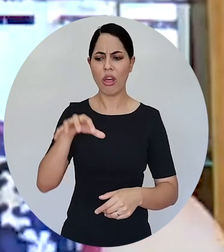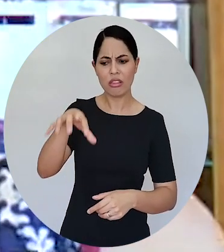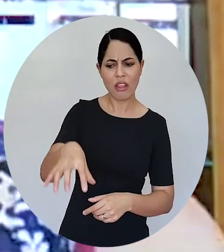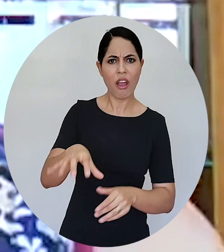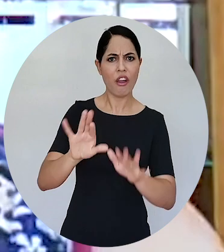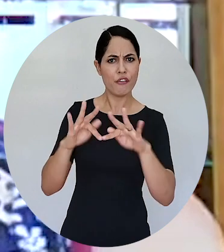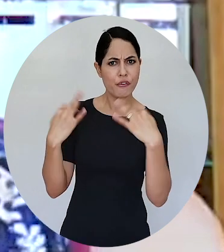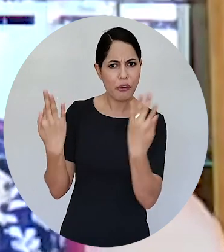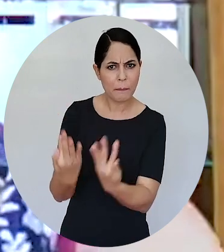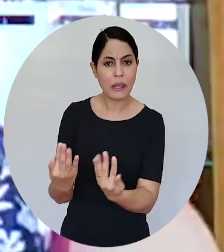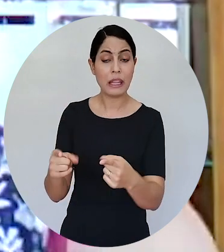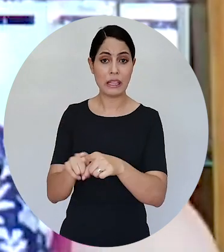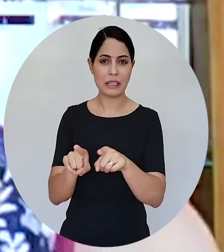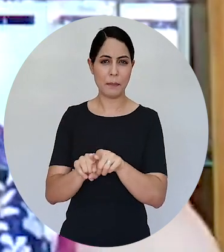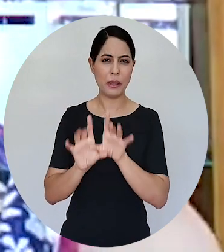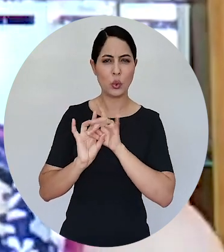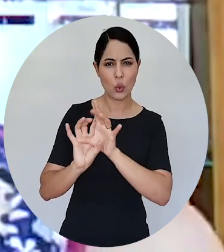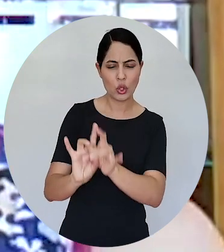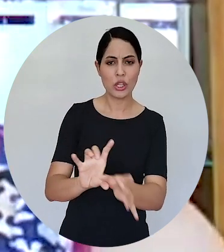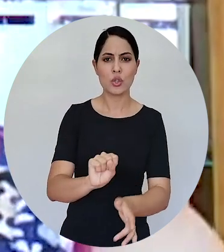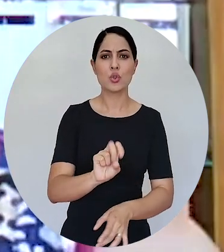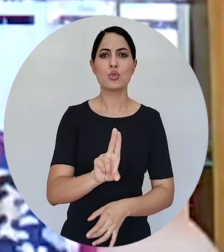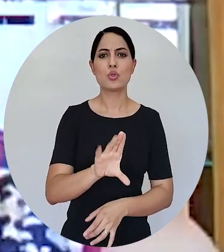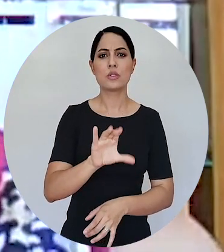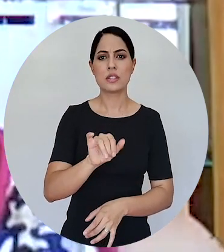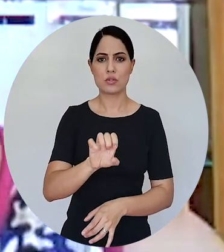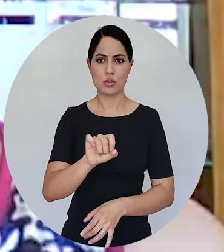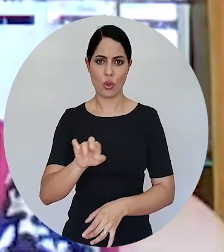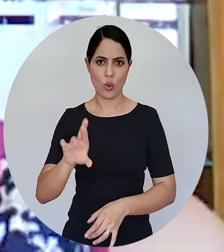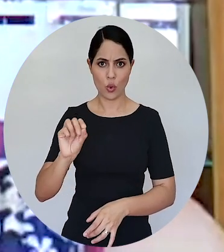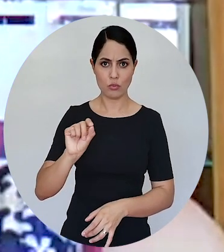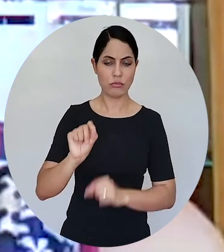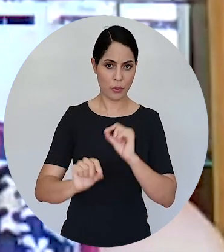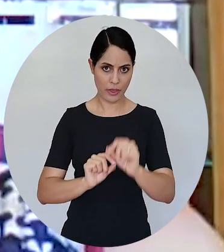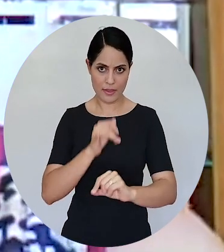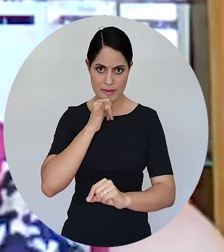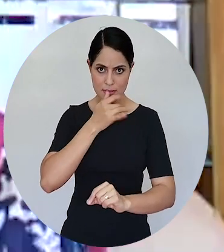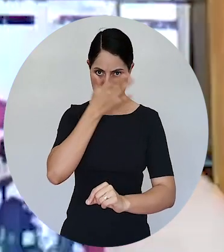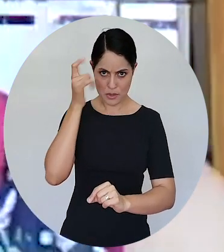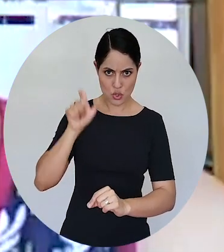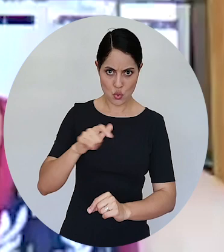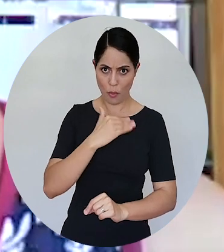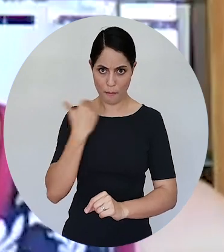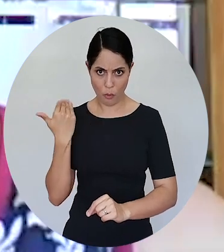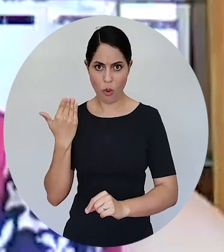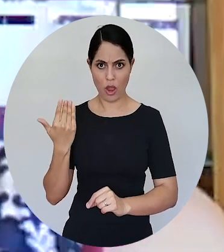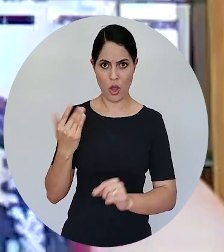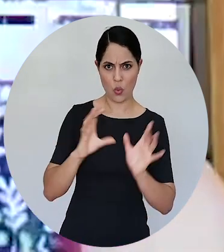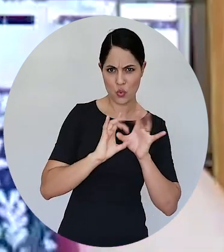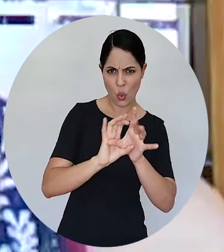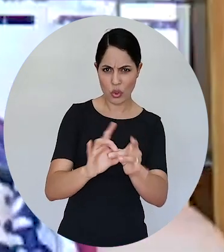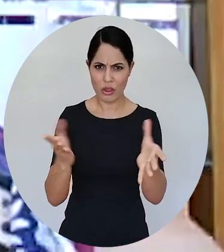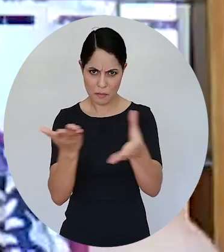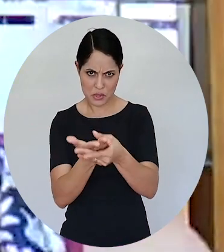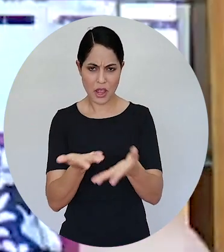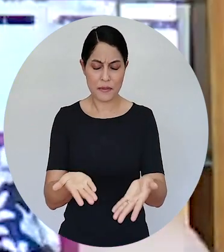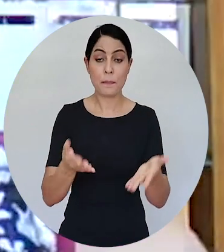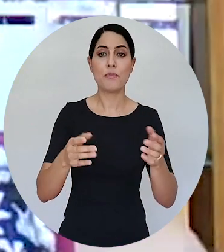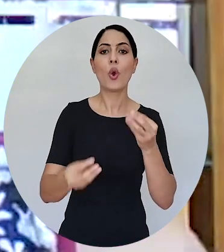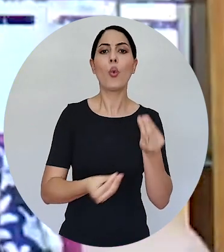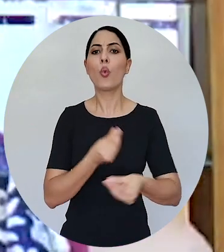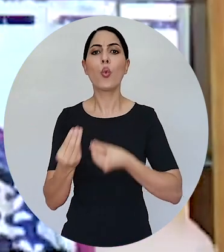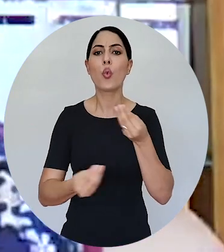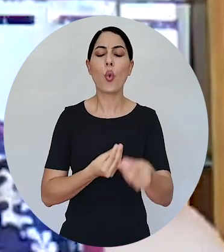No contexto familiar e sucessório, né, a gente pode dizer que o contexto sucessório, ele também ele é um subtipo de um